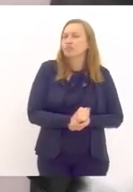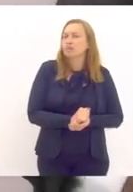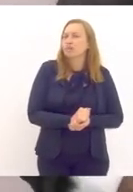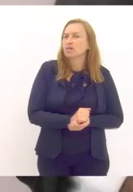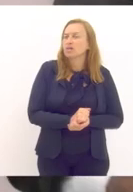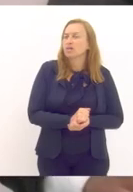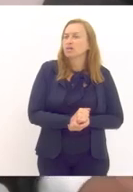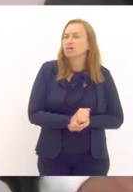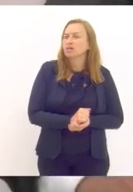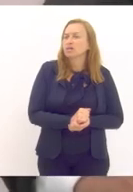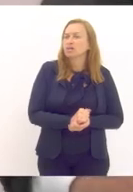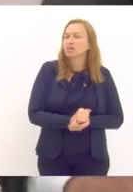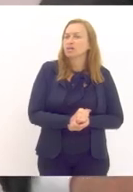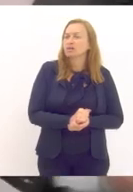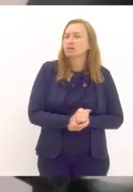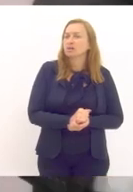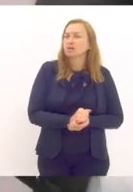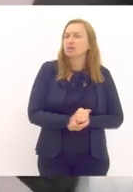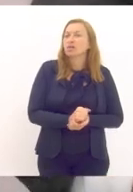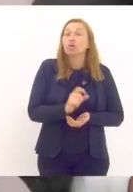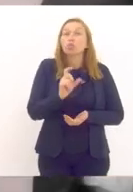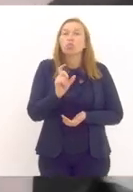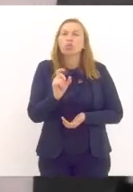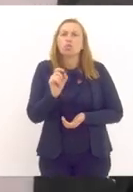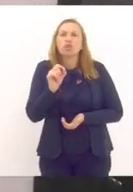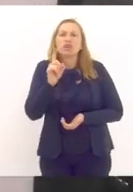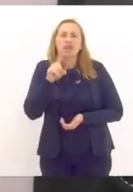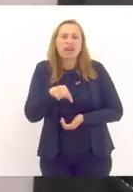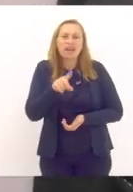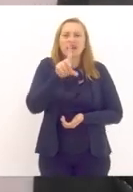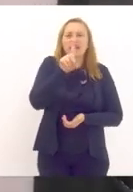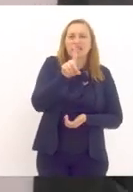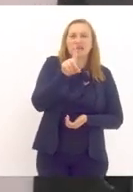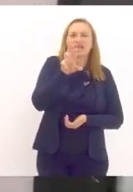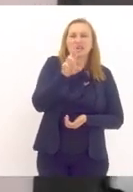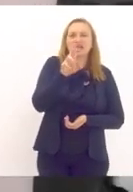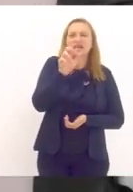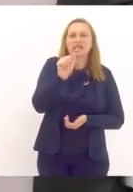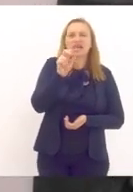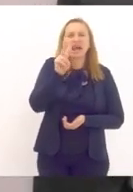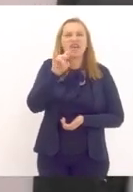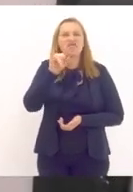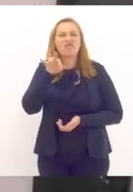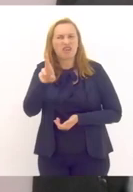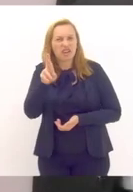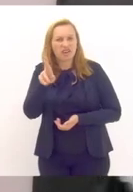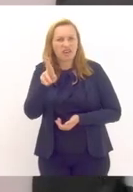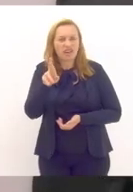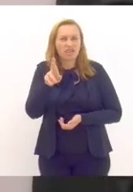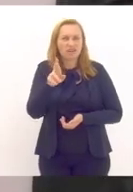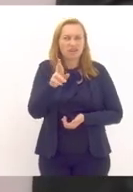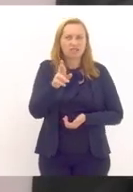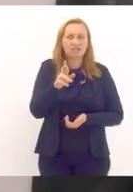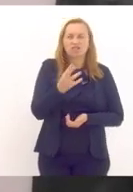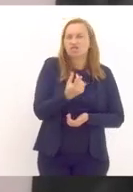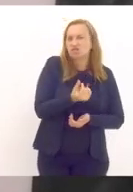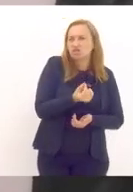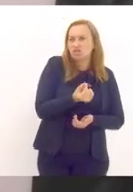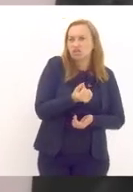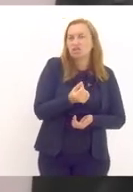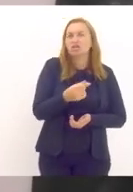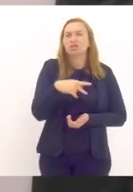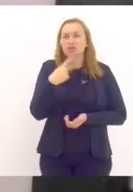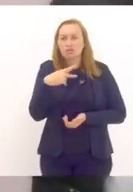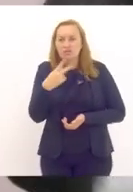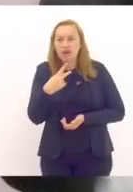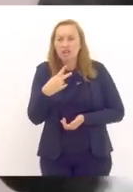dos drives dessa receita, ou seja, aquilo que é drive da receita tributária. Basicamente, nós estamos falando de dois. Nós estamos falando de PIB, ou seja,